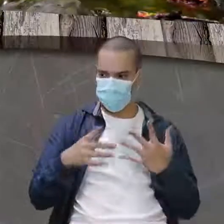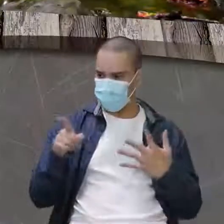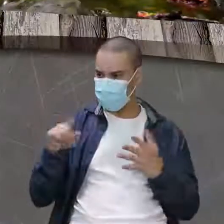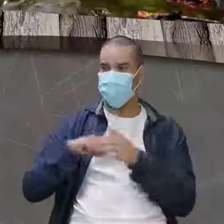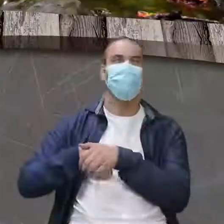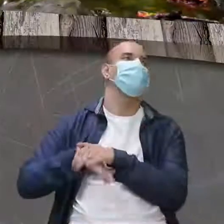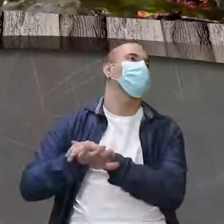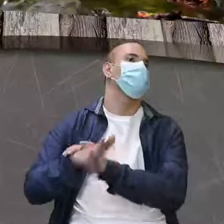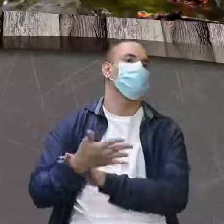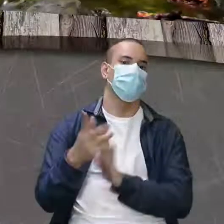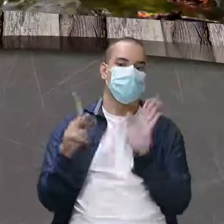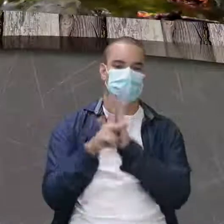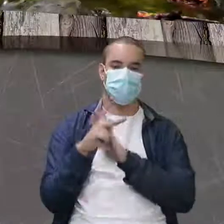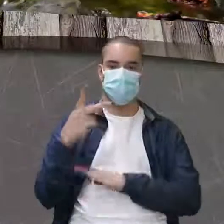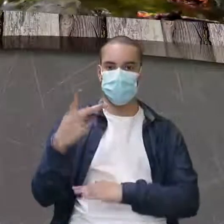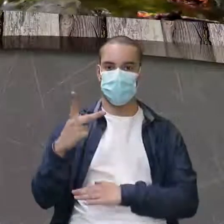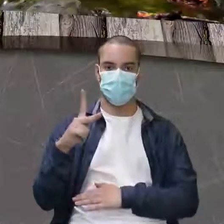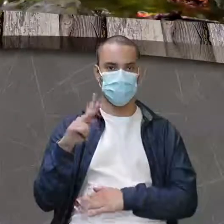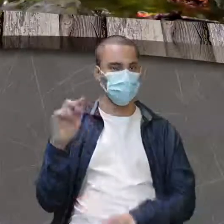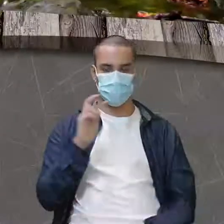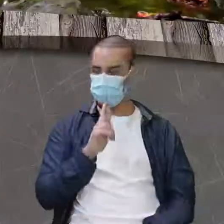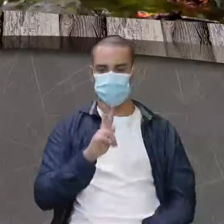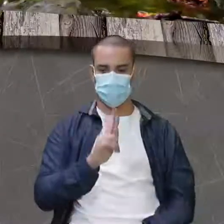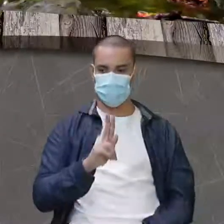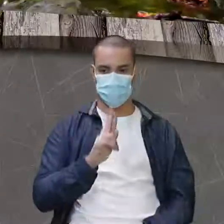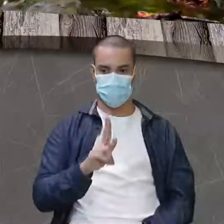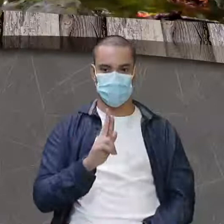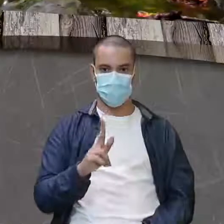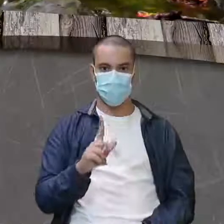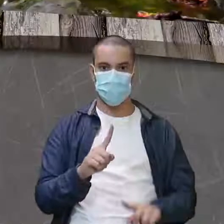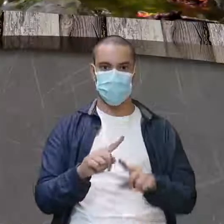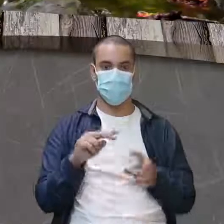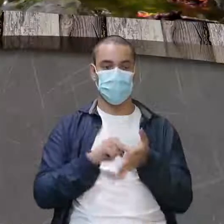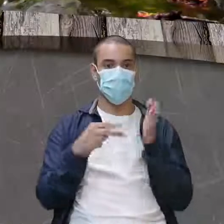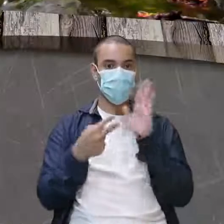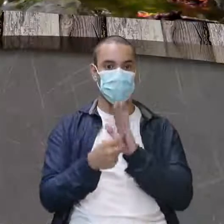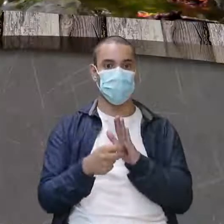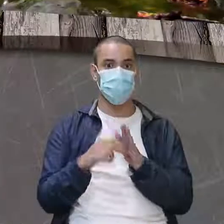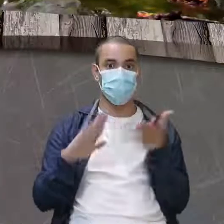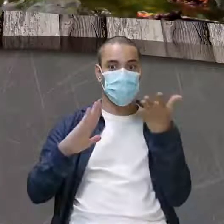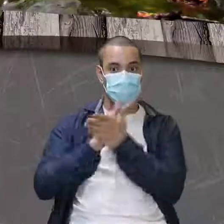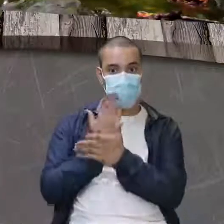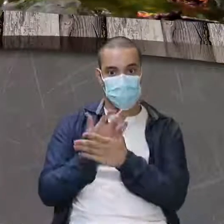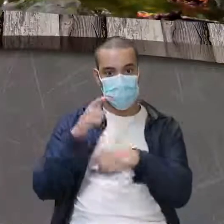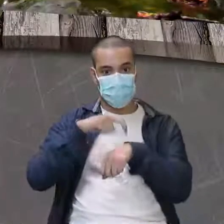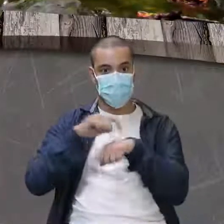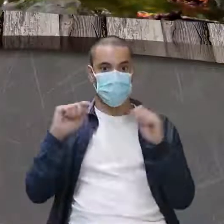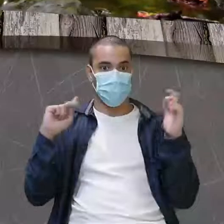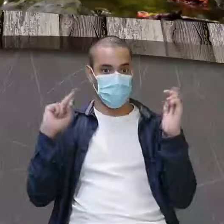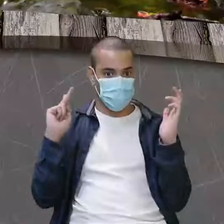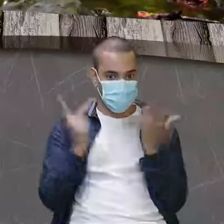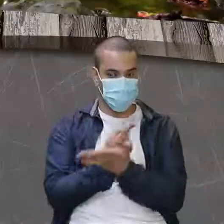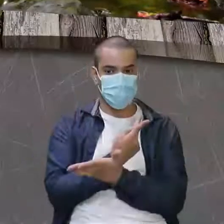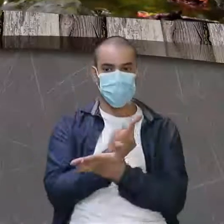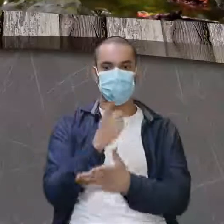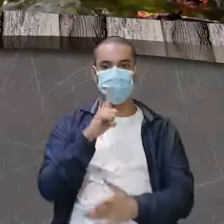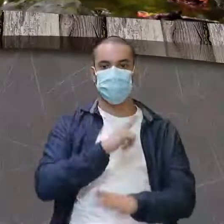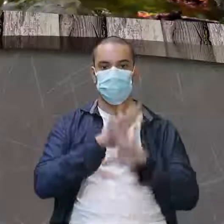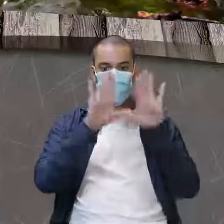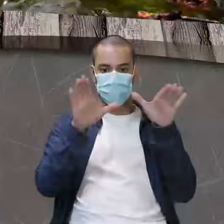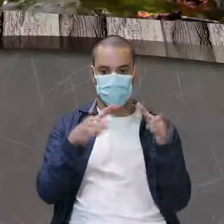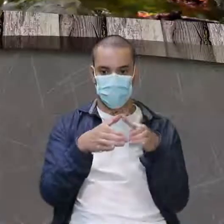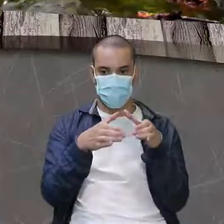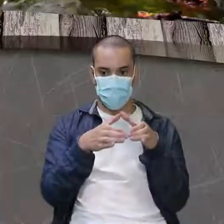o hábito alimentar canibal. Não. São situações que vai acontecer. Existem tribos,